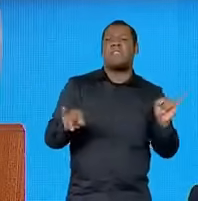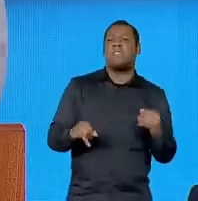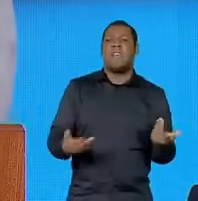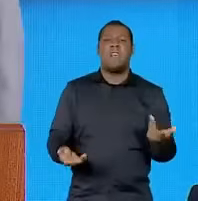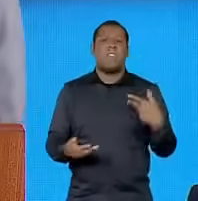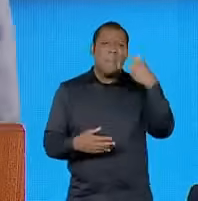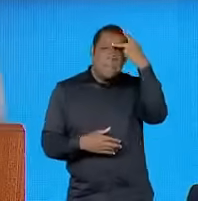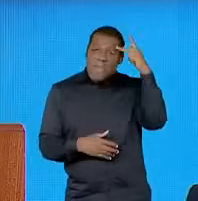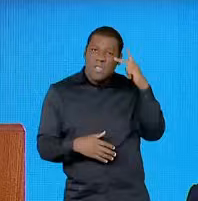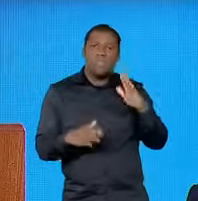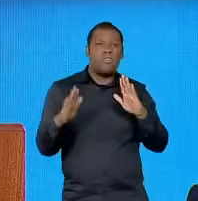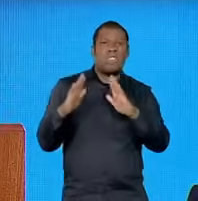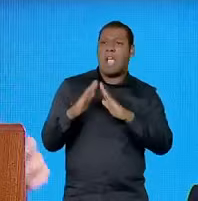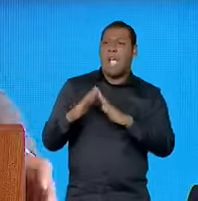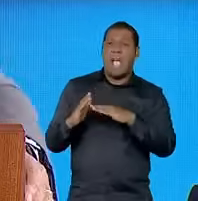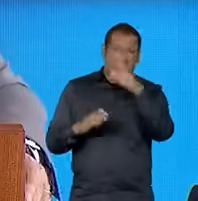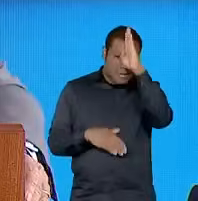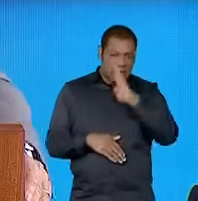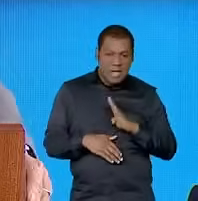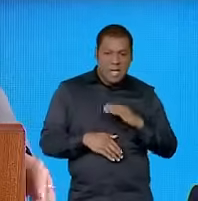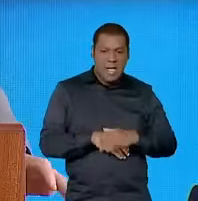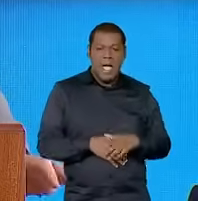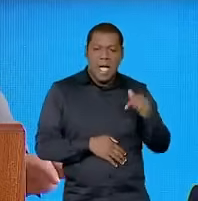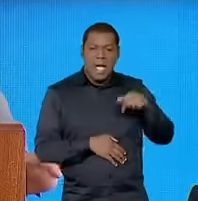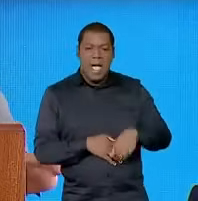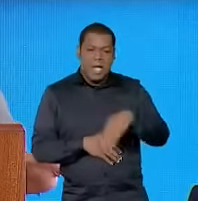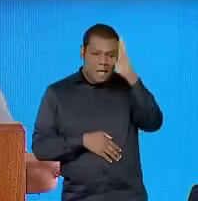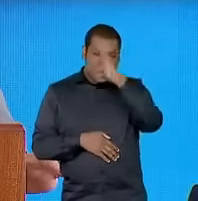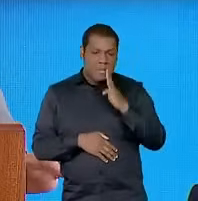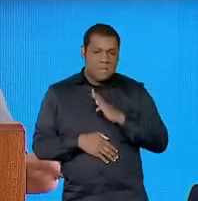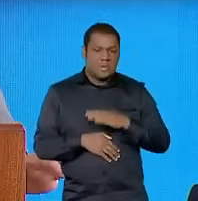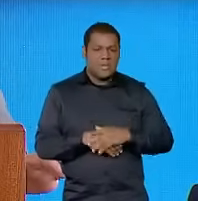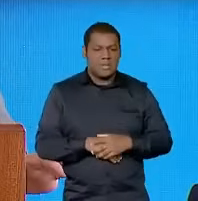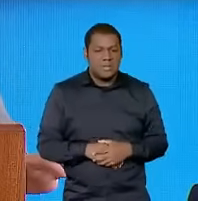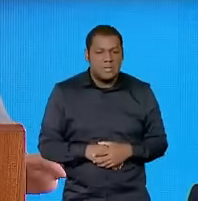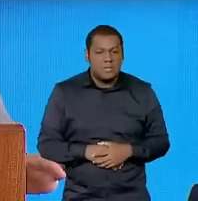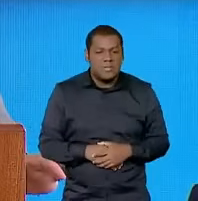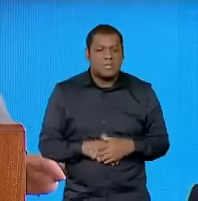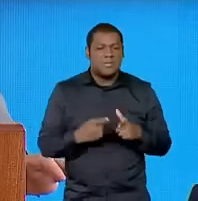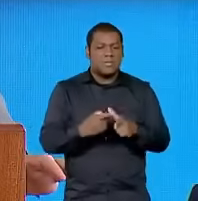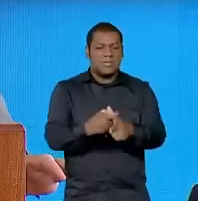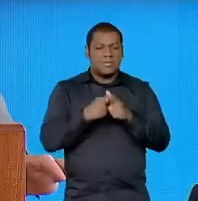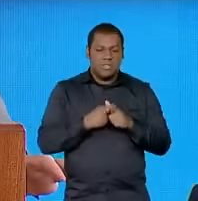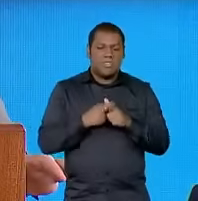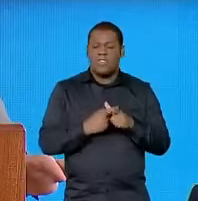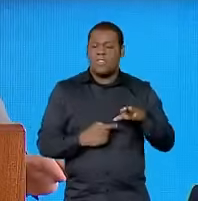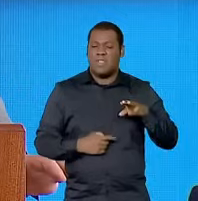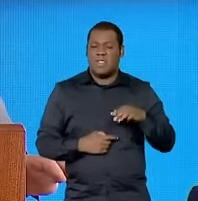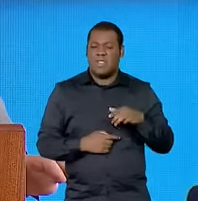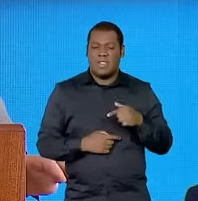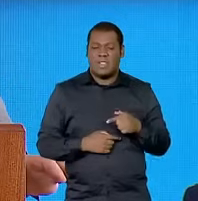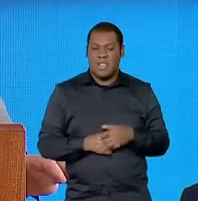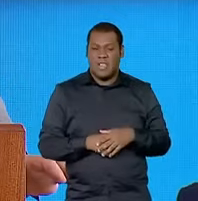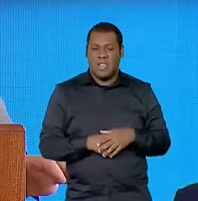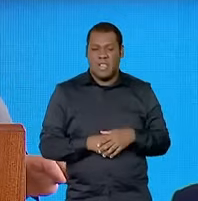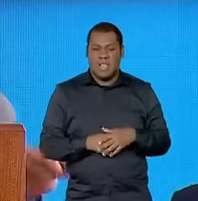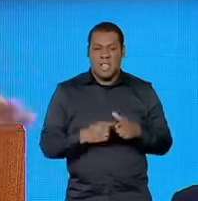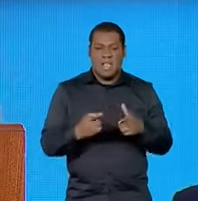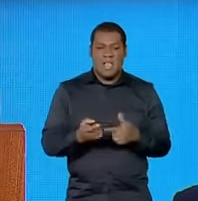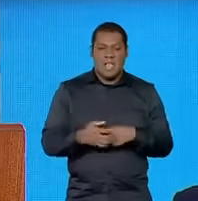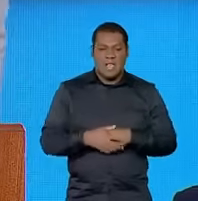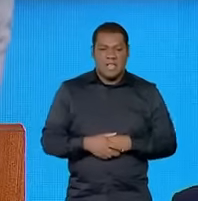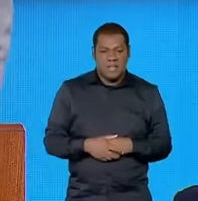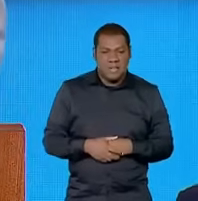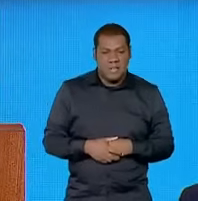habitacional dizendo que o Brasil tinha um déficit habitacional de 7 milhões de casas.